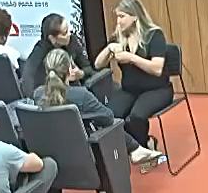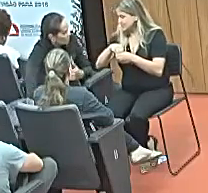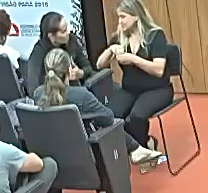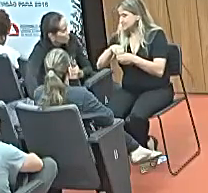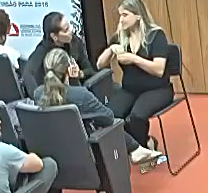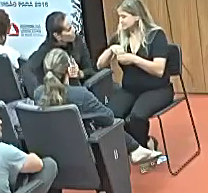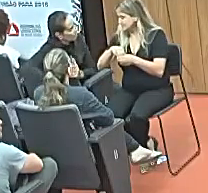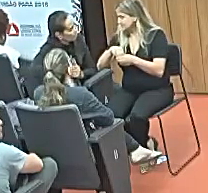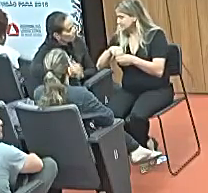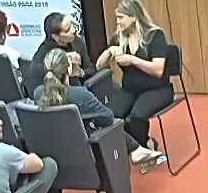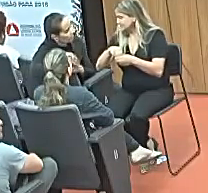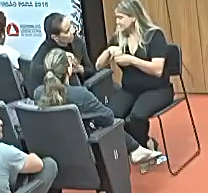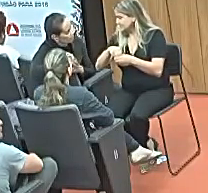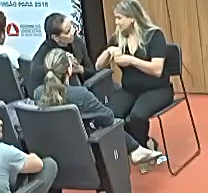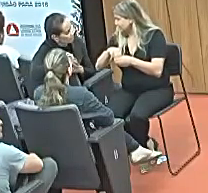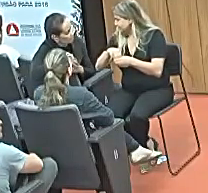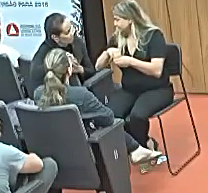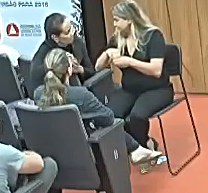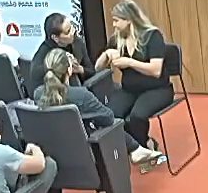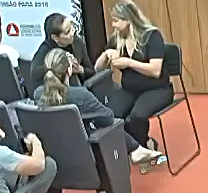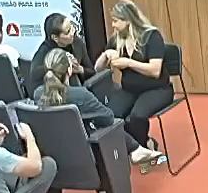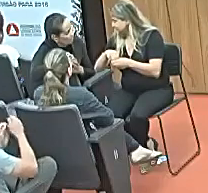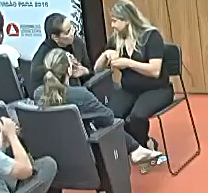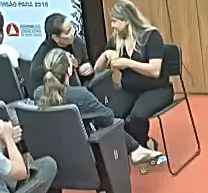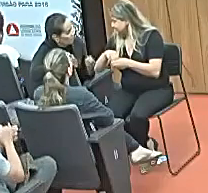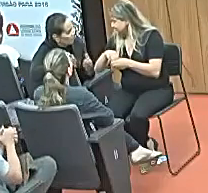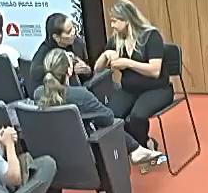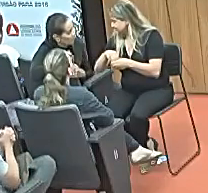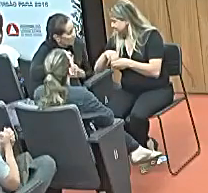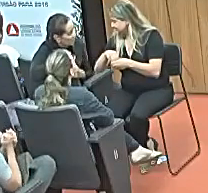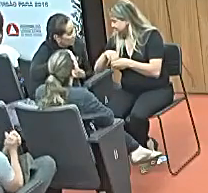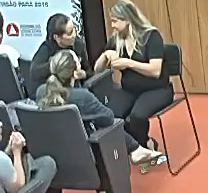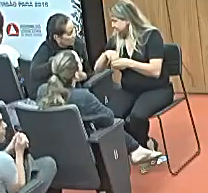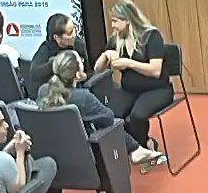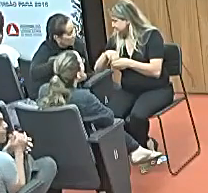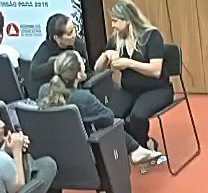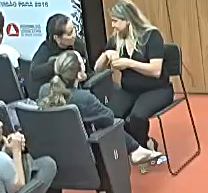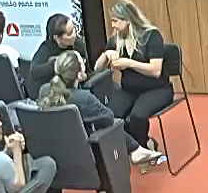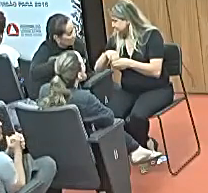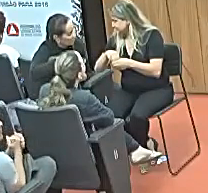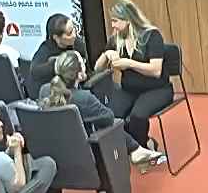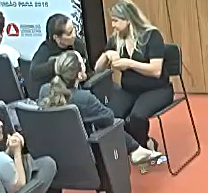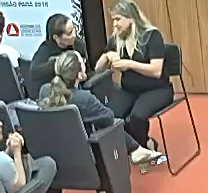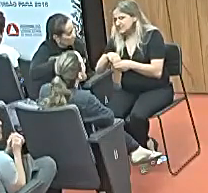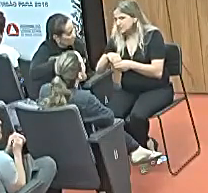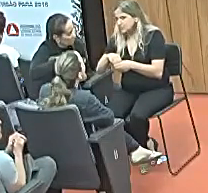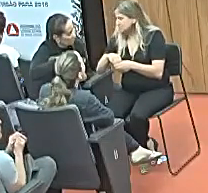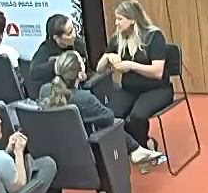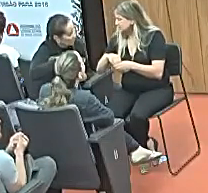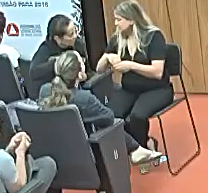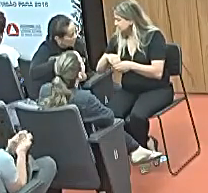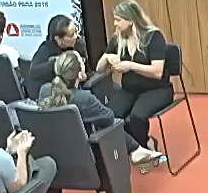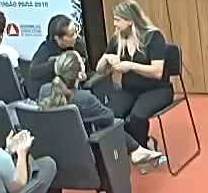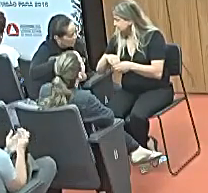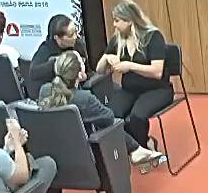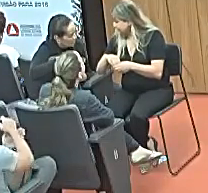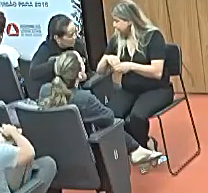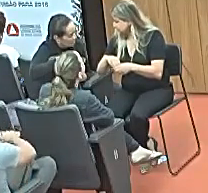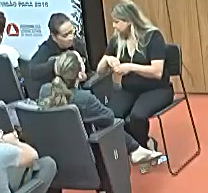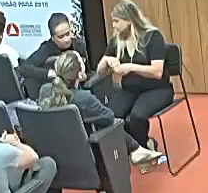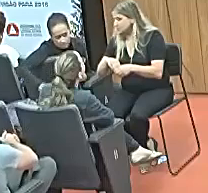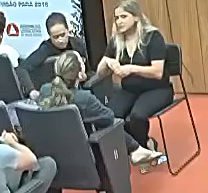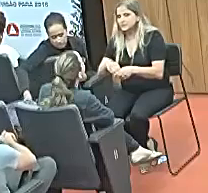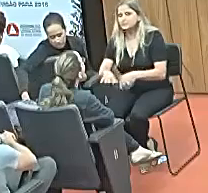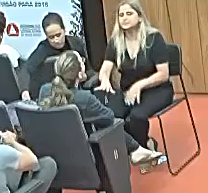comunidades né do nosso querido vale do jequitinhonha pela importância que já demonstra e por isso é consideramos que